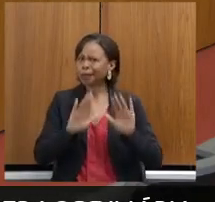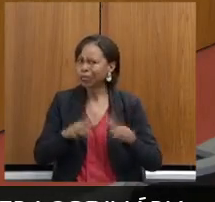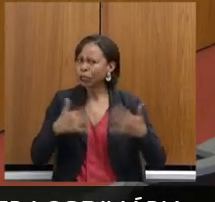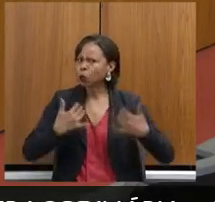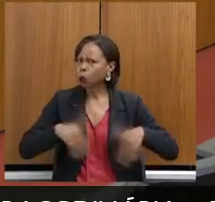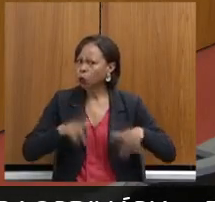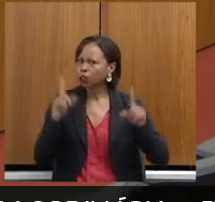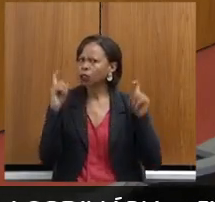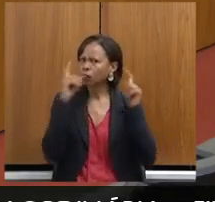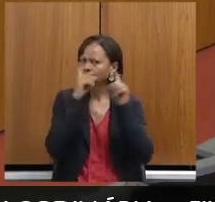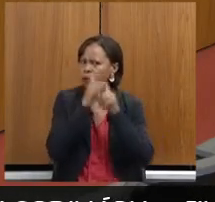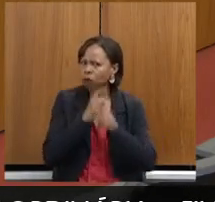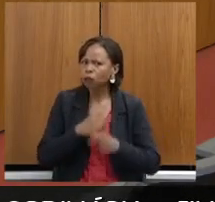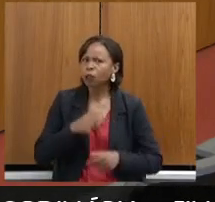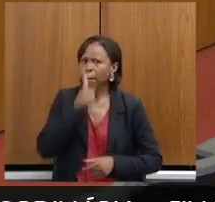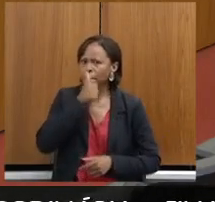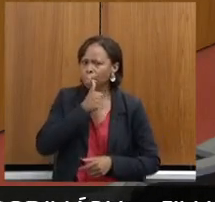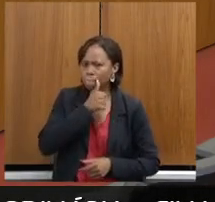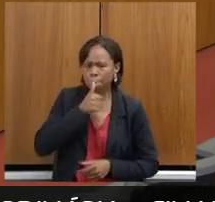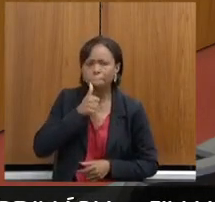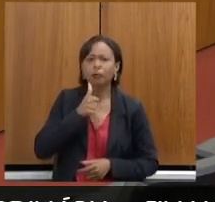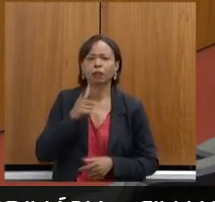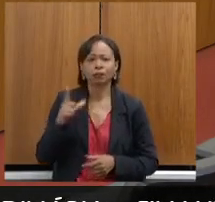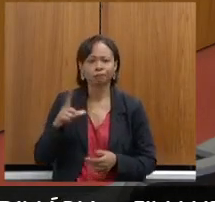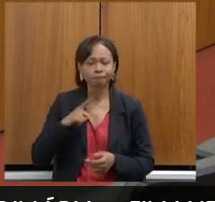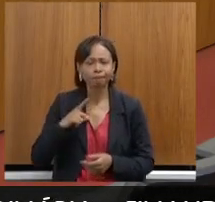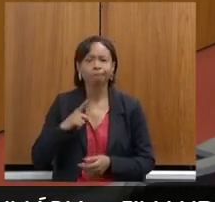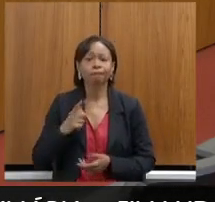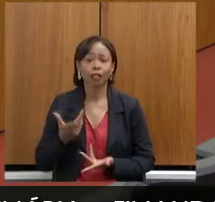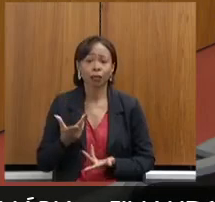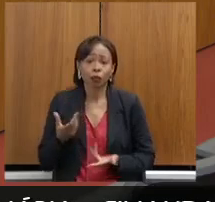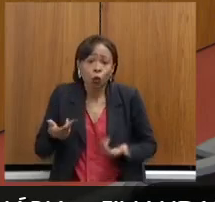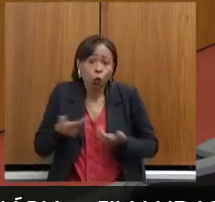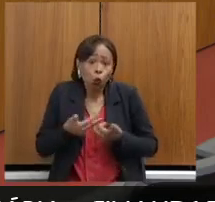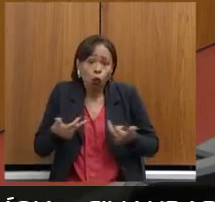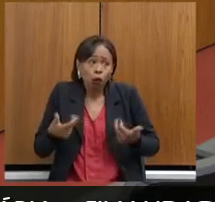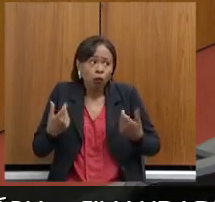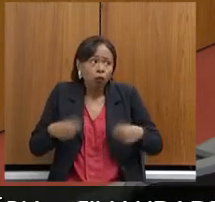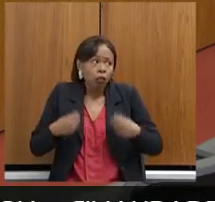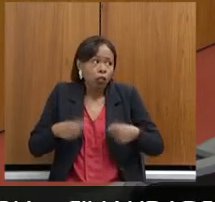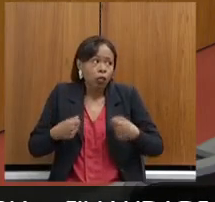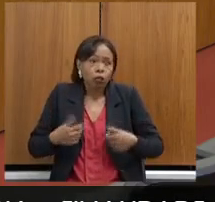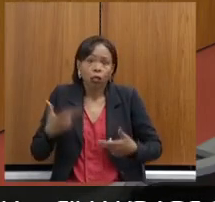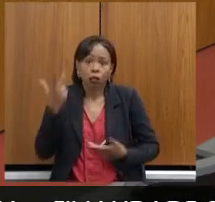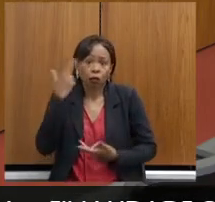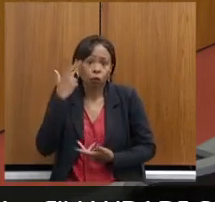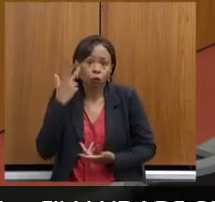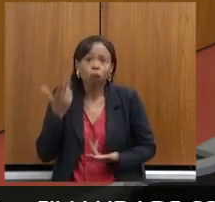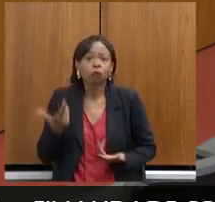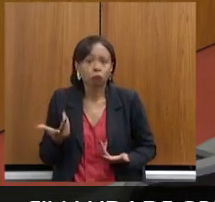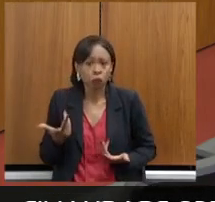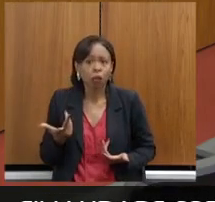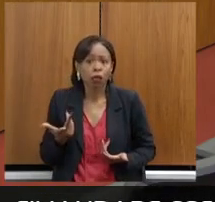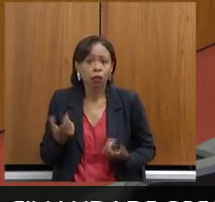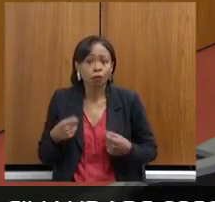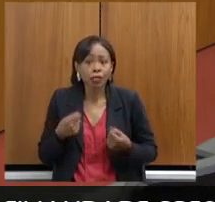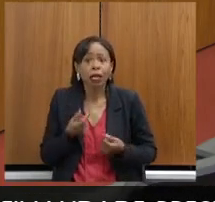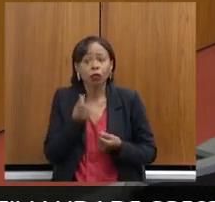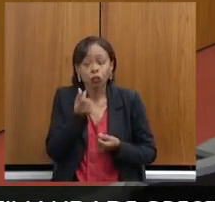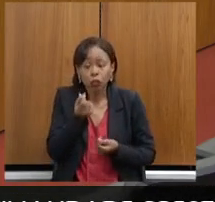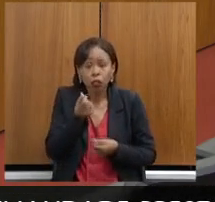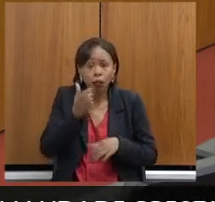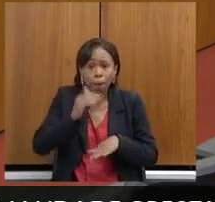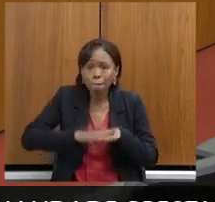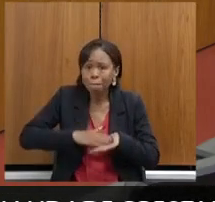custo muita perto né uma coisa que deveria ser normal né Nós deveríamos ter mais recursos para